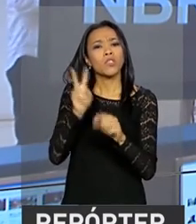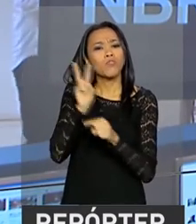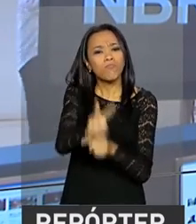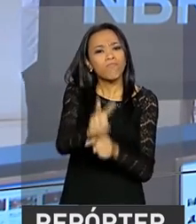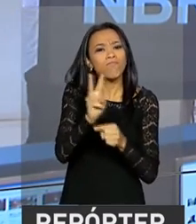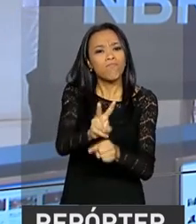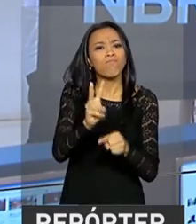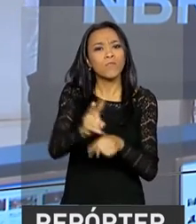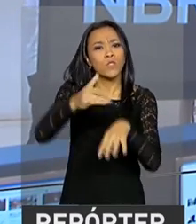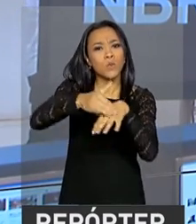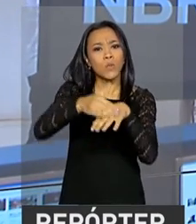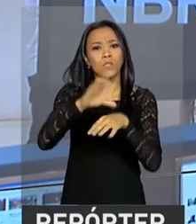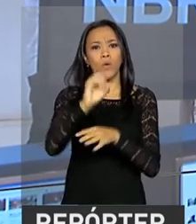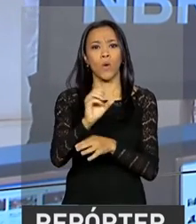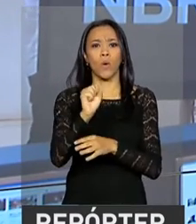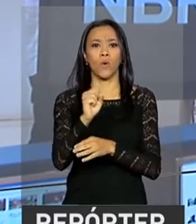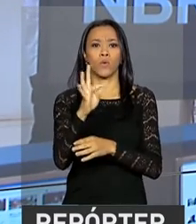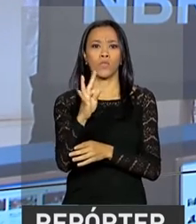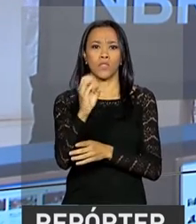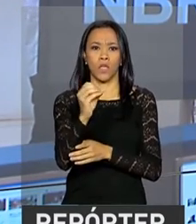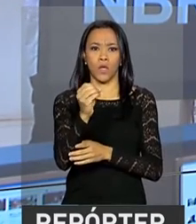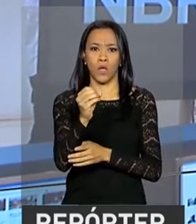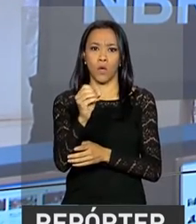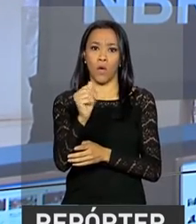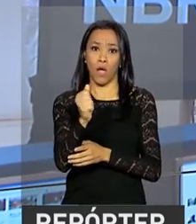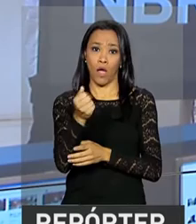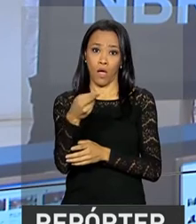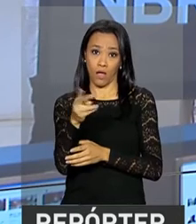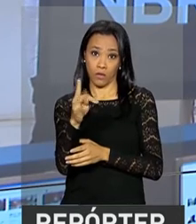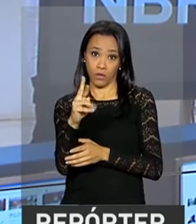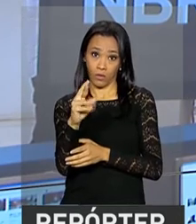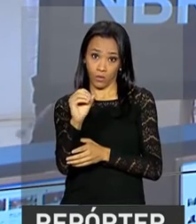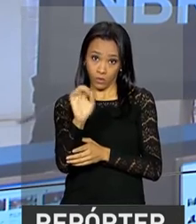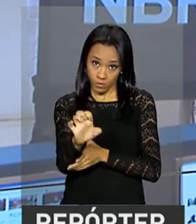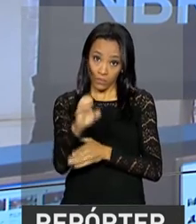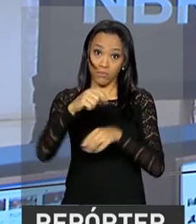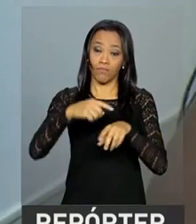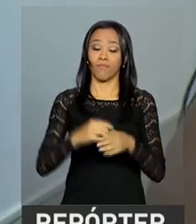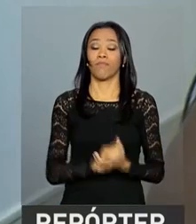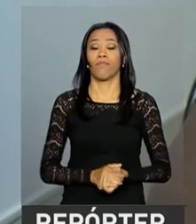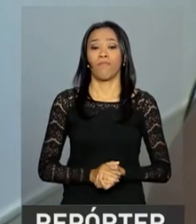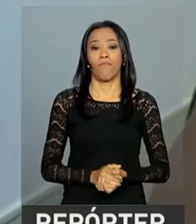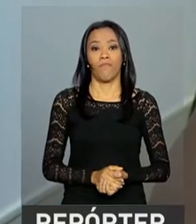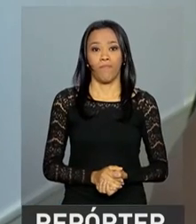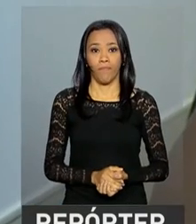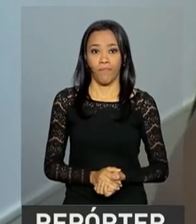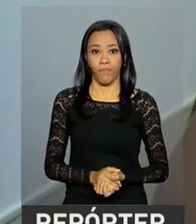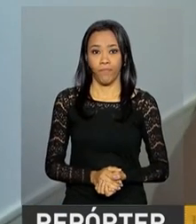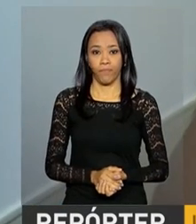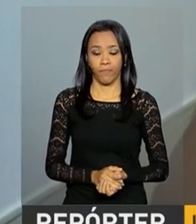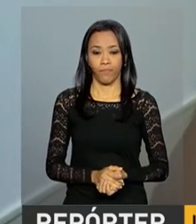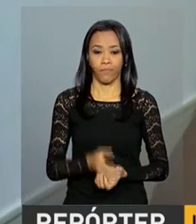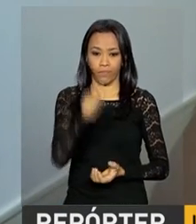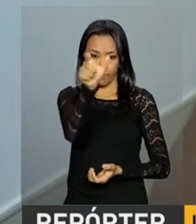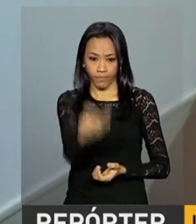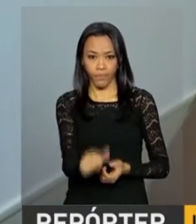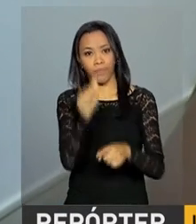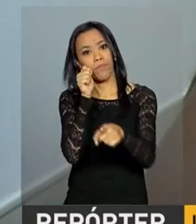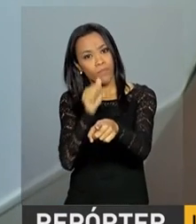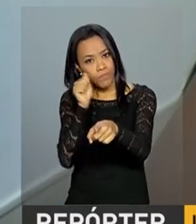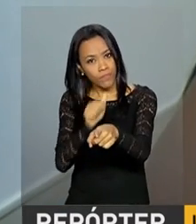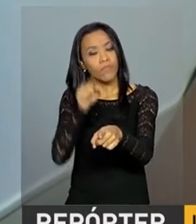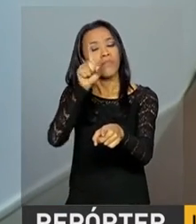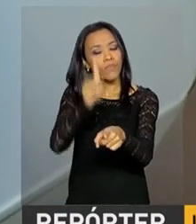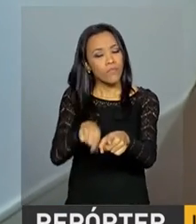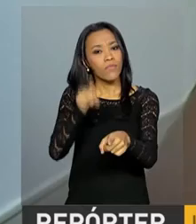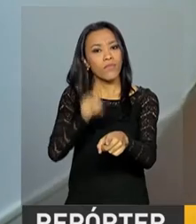e tratamento da osteoartrose do joelho volta e meia é uma típica